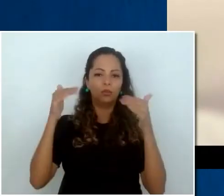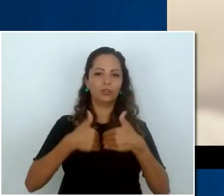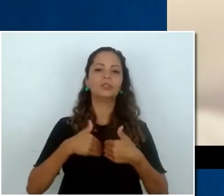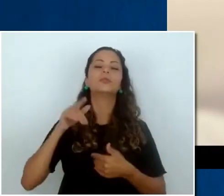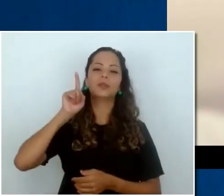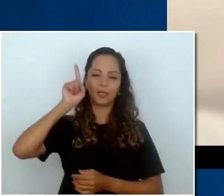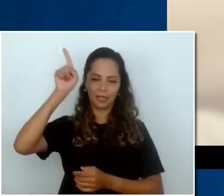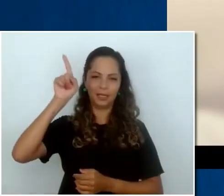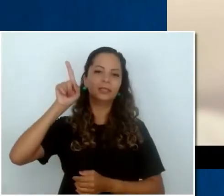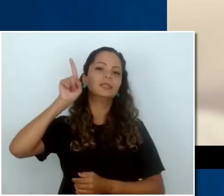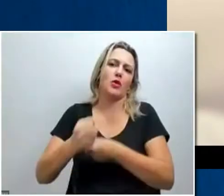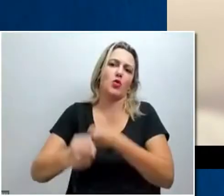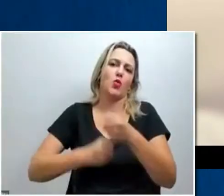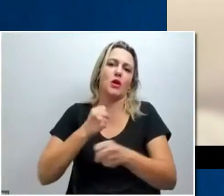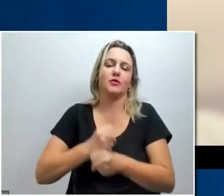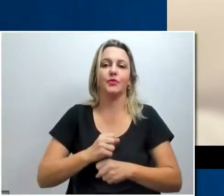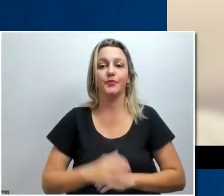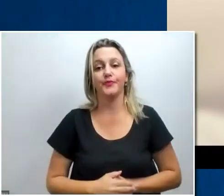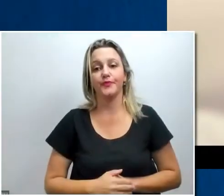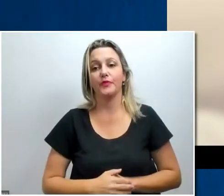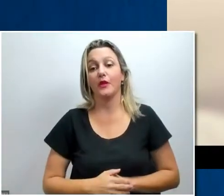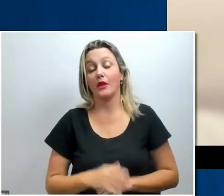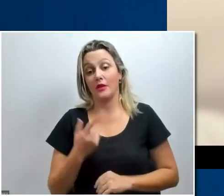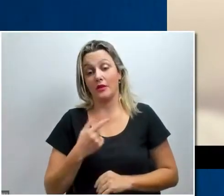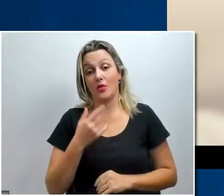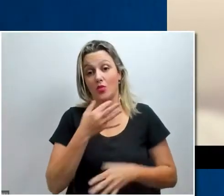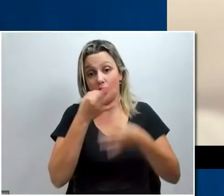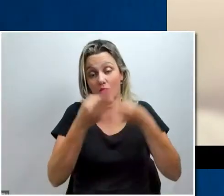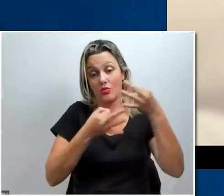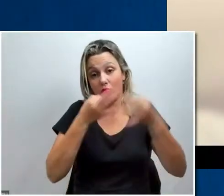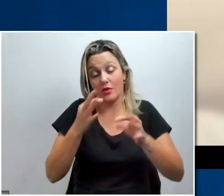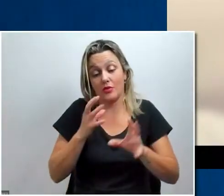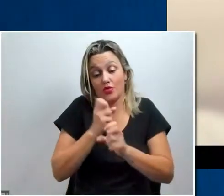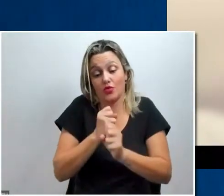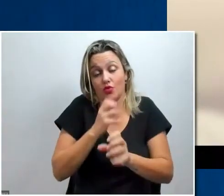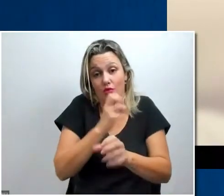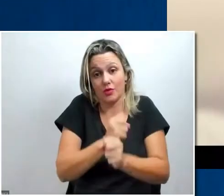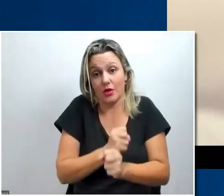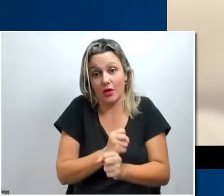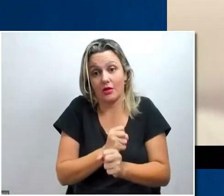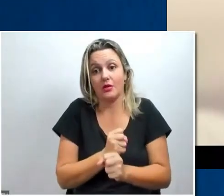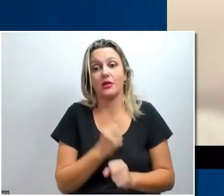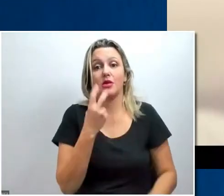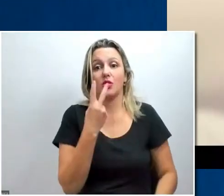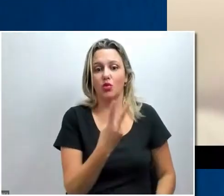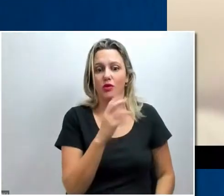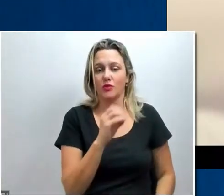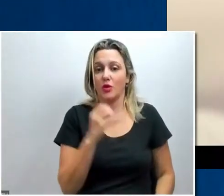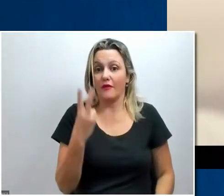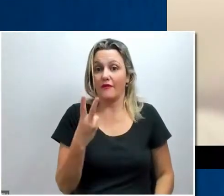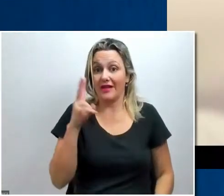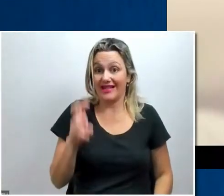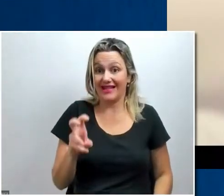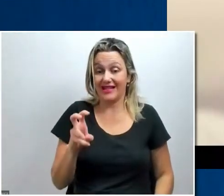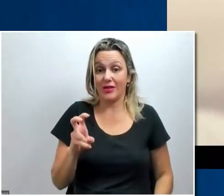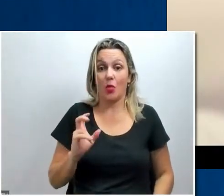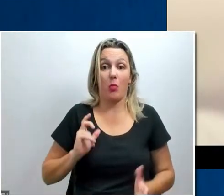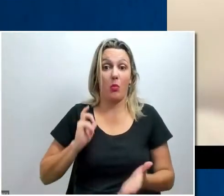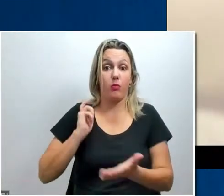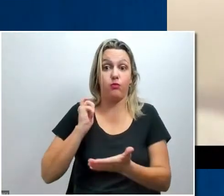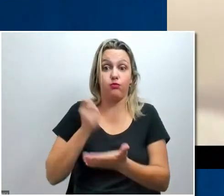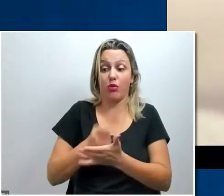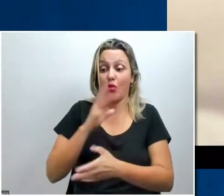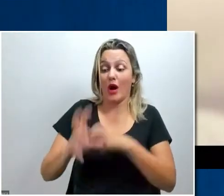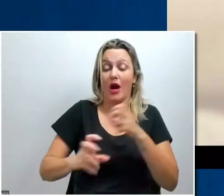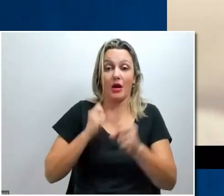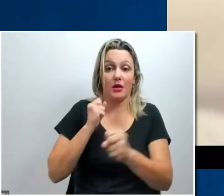se imagina, os cálculos sugerem que em 2025 o custo anual do transtorno do espectro do